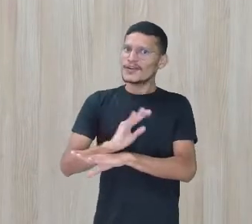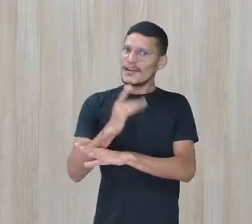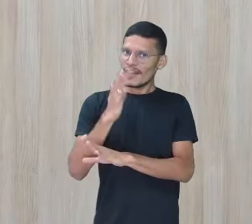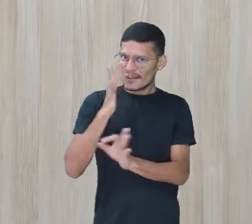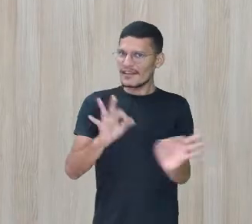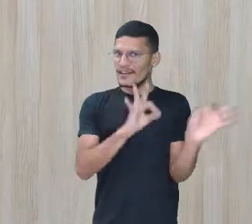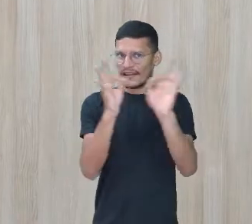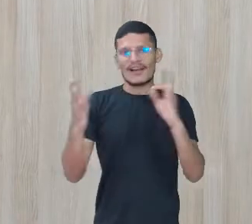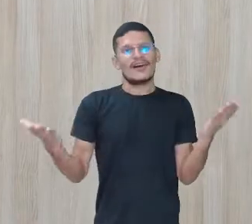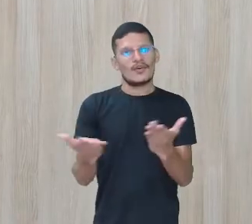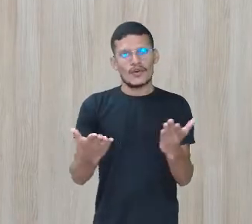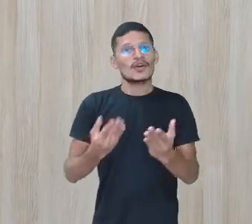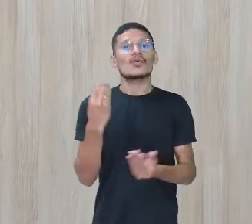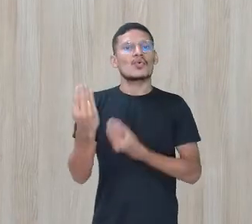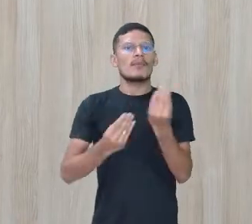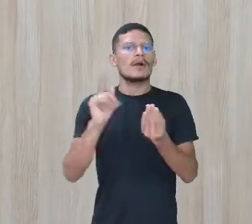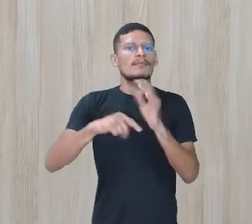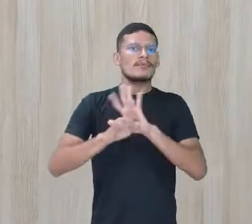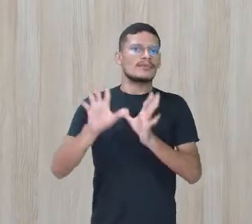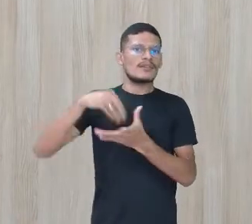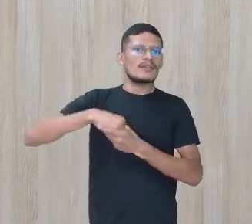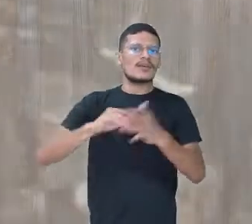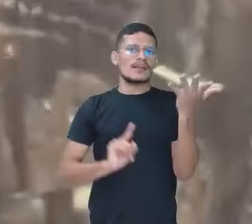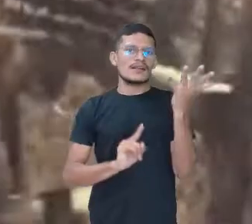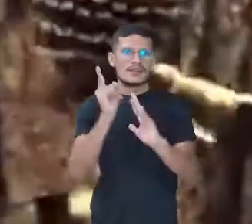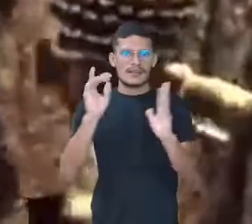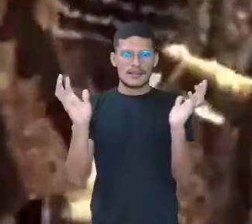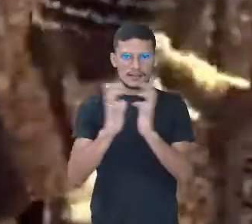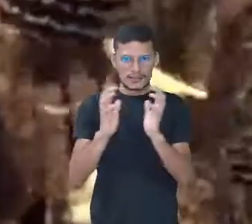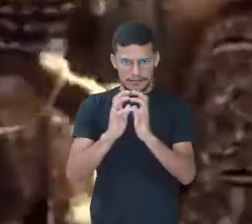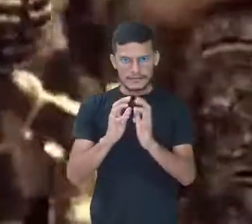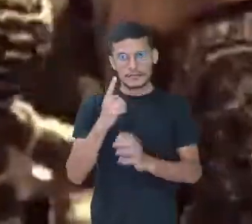da Noite dos Tambores Silenciosos no Carnaval do Recife.